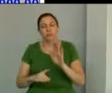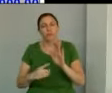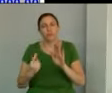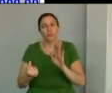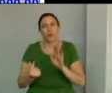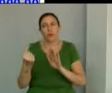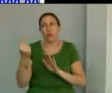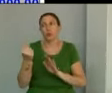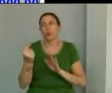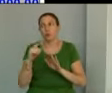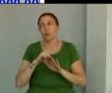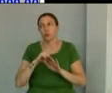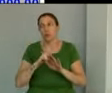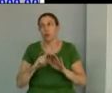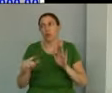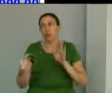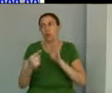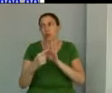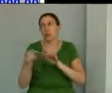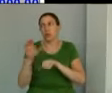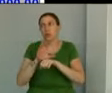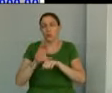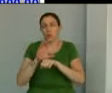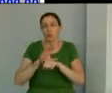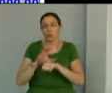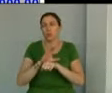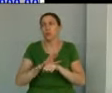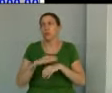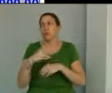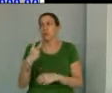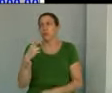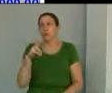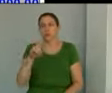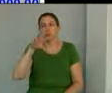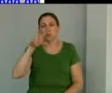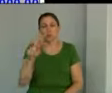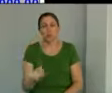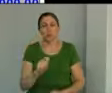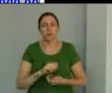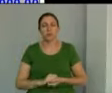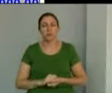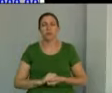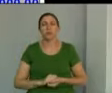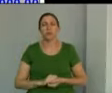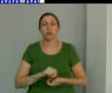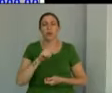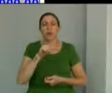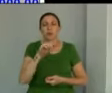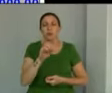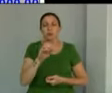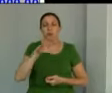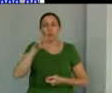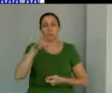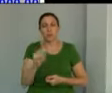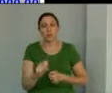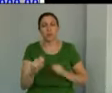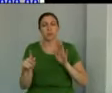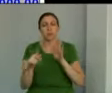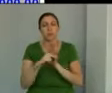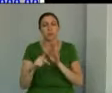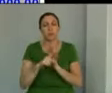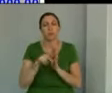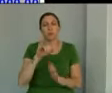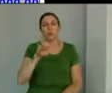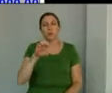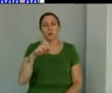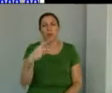para 2025, previsto 25 milhões. 70 milhões é a receita e a despesa prevista do IEP, do Instituto de